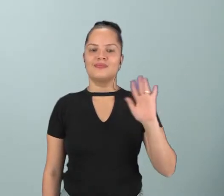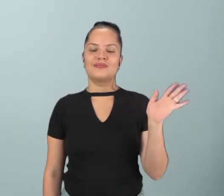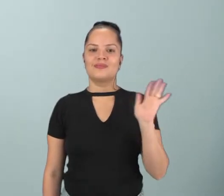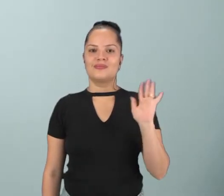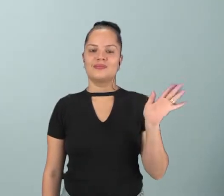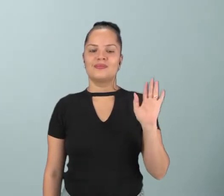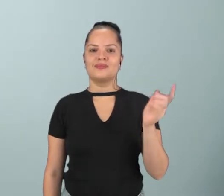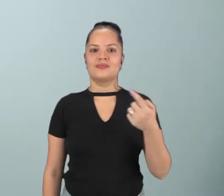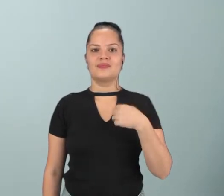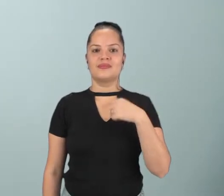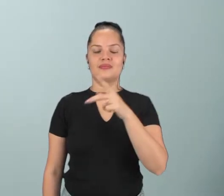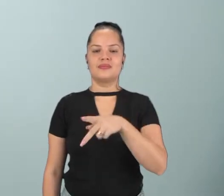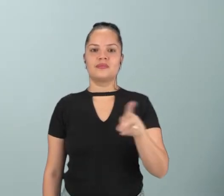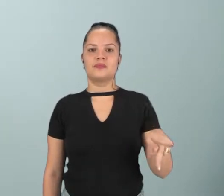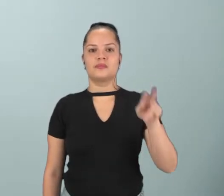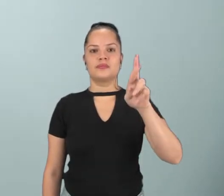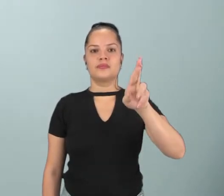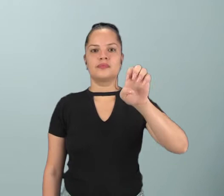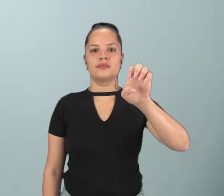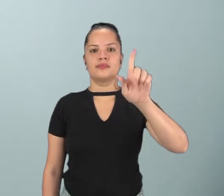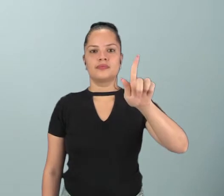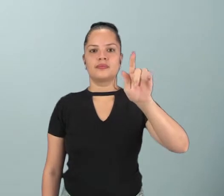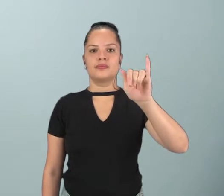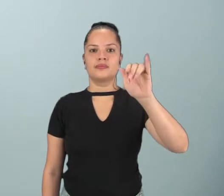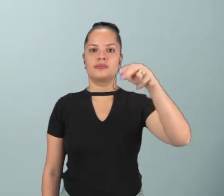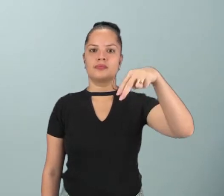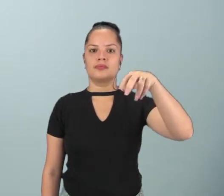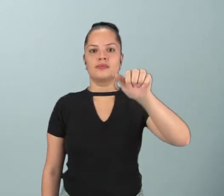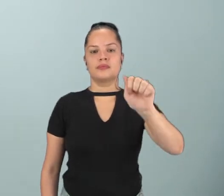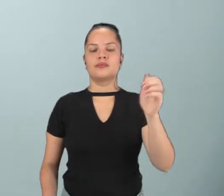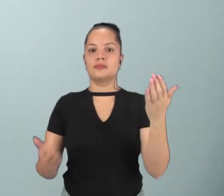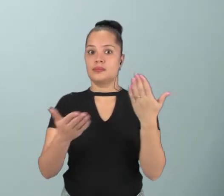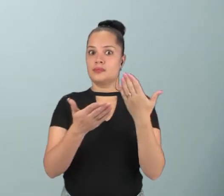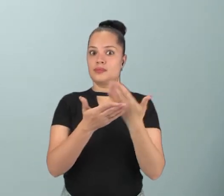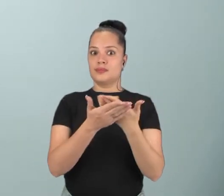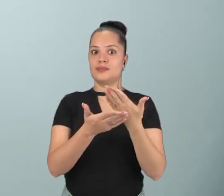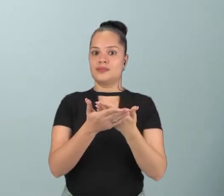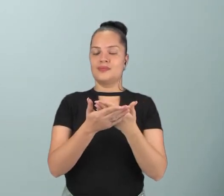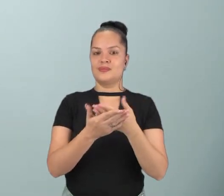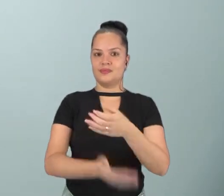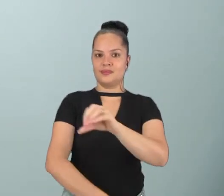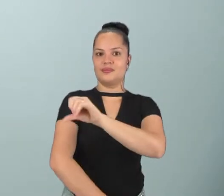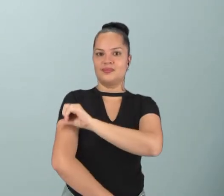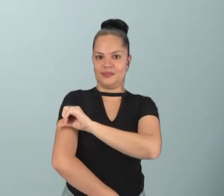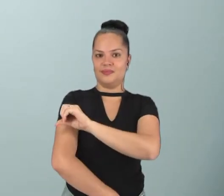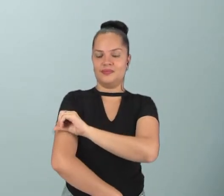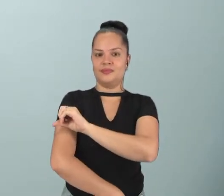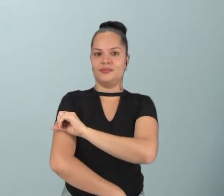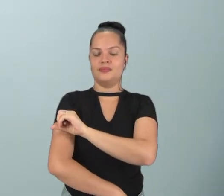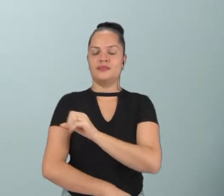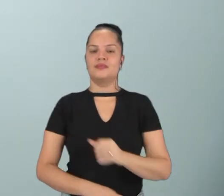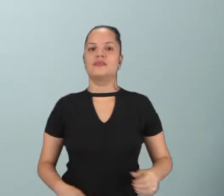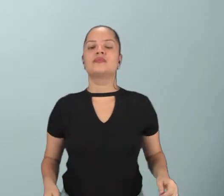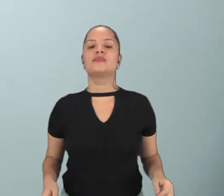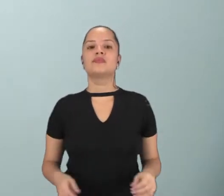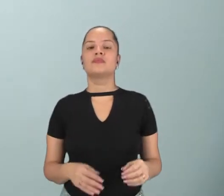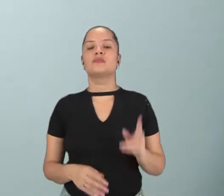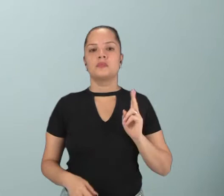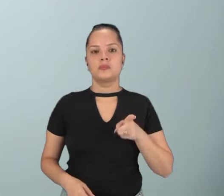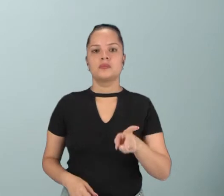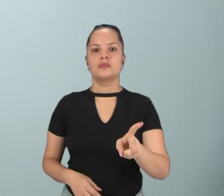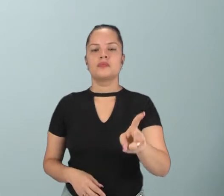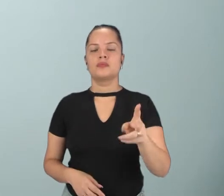Olá, eu sou a professora Regina e hoje nós estamos aqui para uma aula do 9º ano. E nessa aula de hoje nós vamos